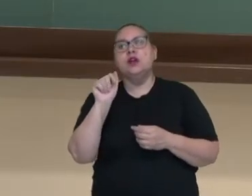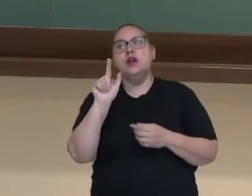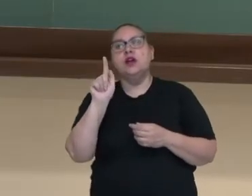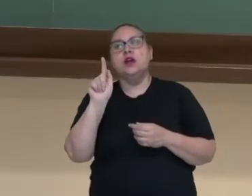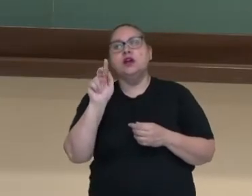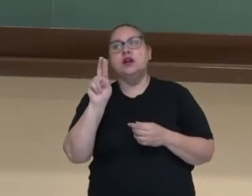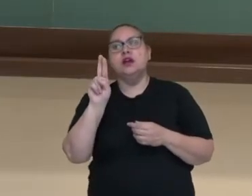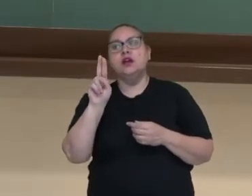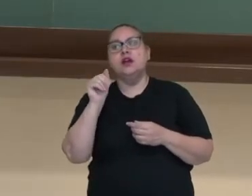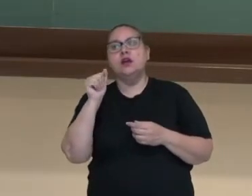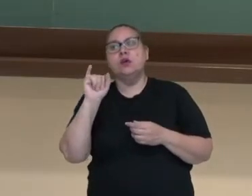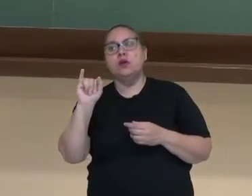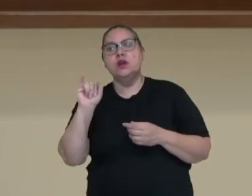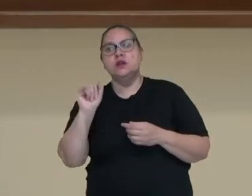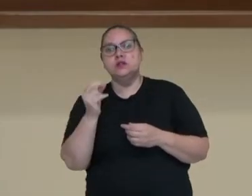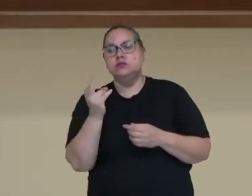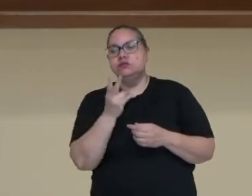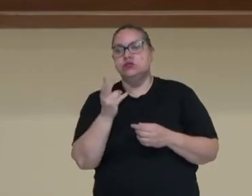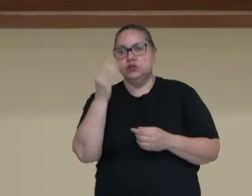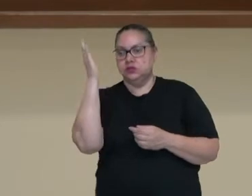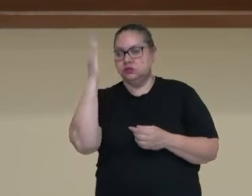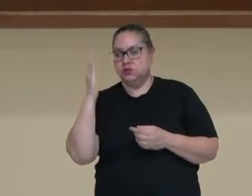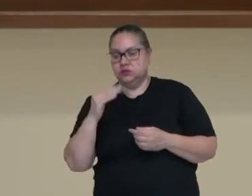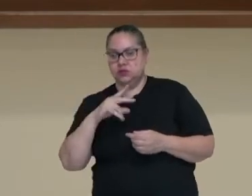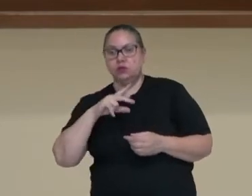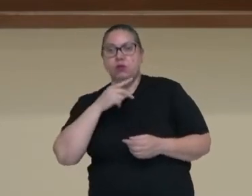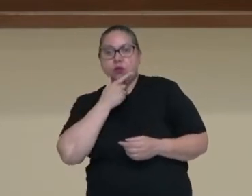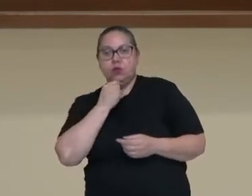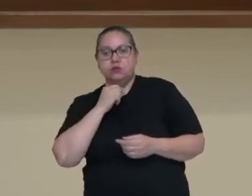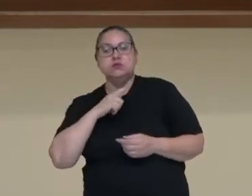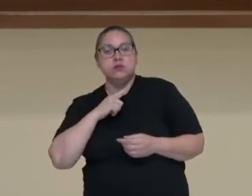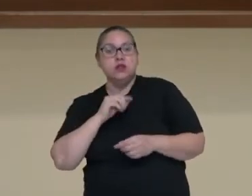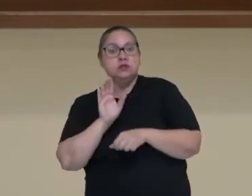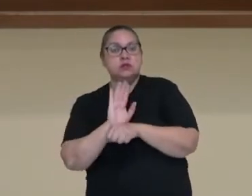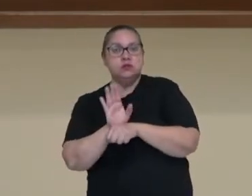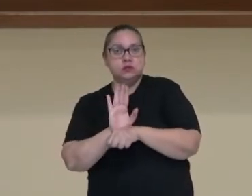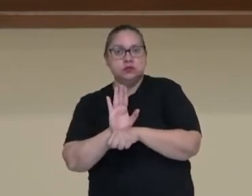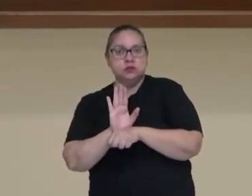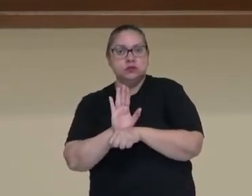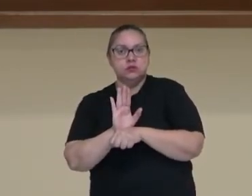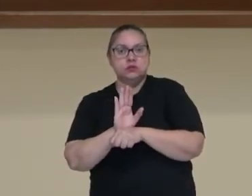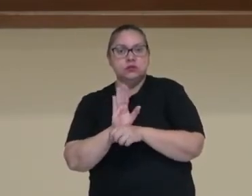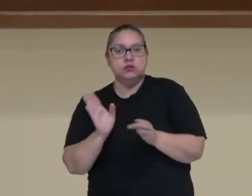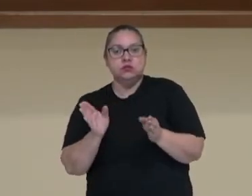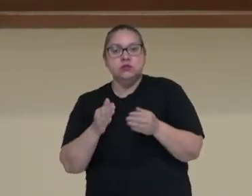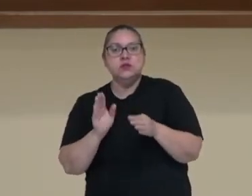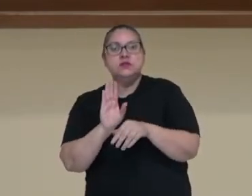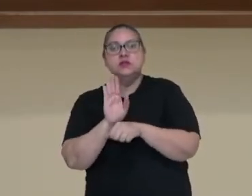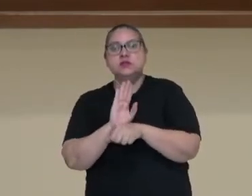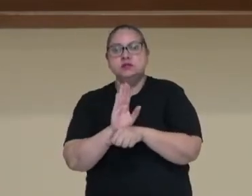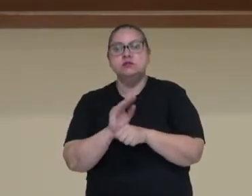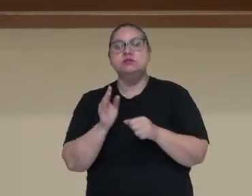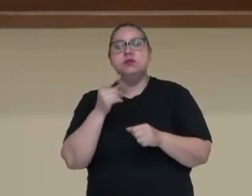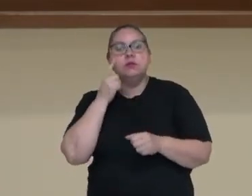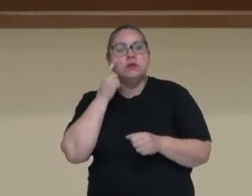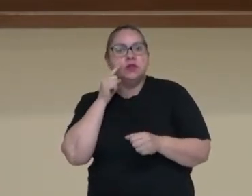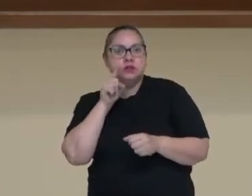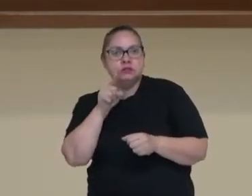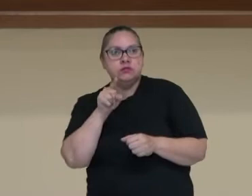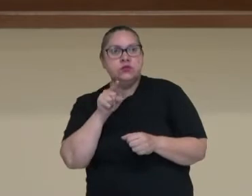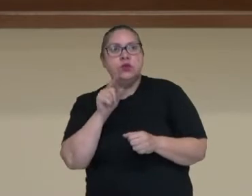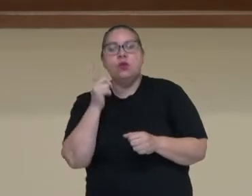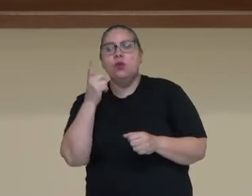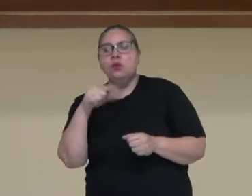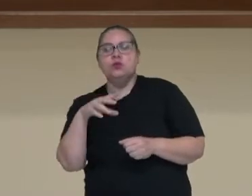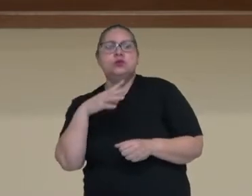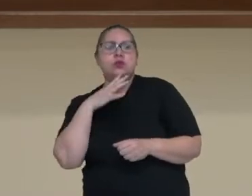dois brasileiros, para quem é curioso, existe o filme, né? E a minissérie, vocês podem estar acessando e assistir. Dos outros,